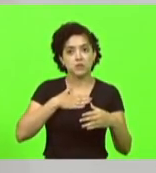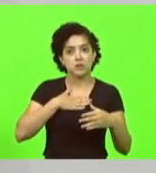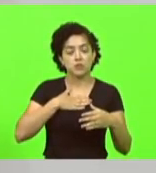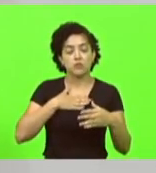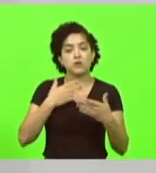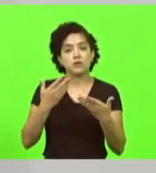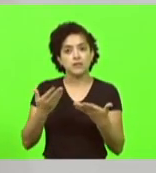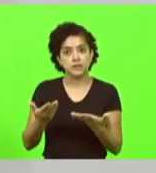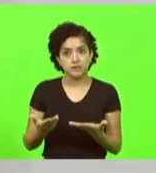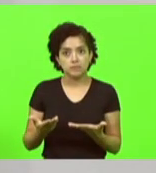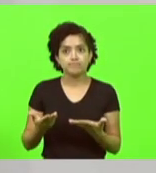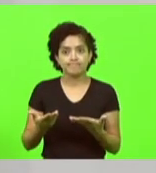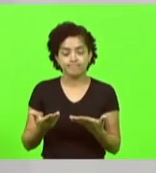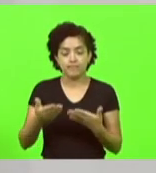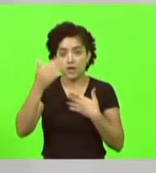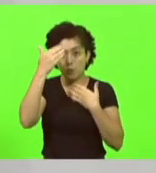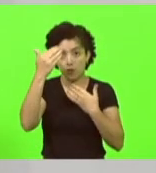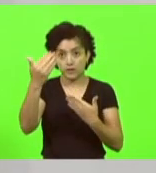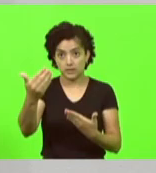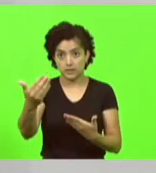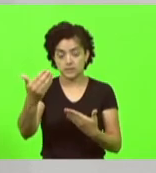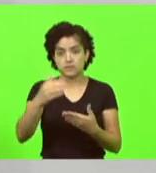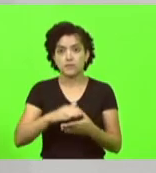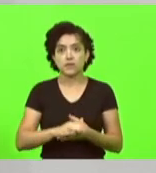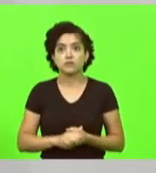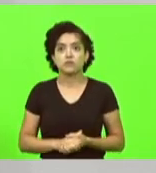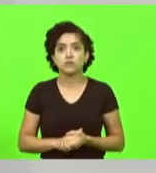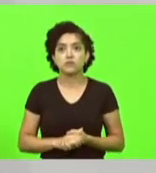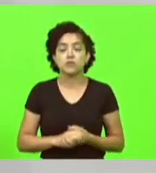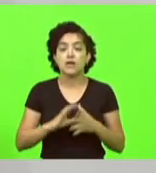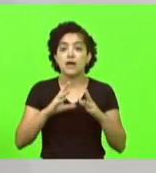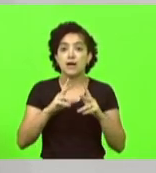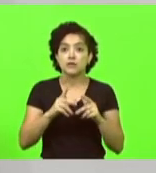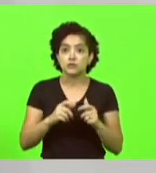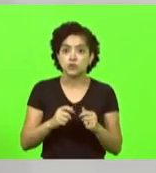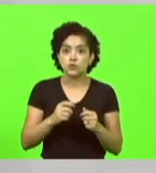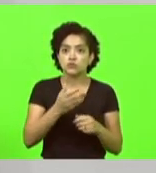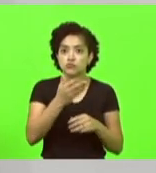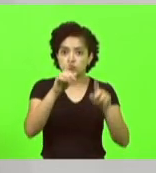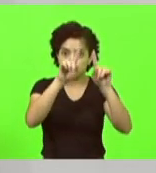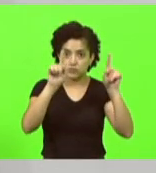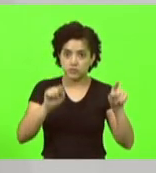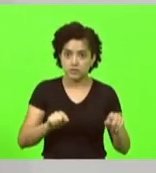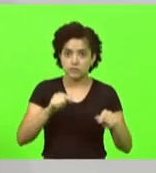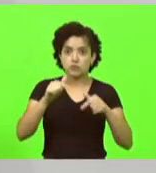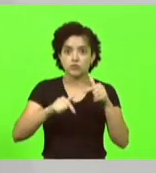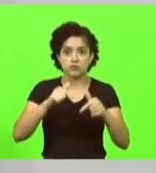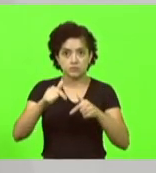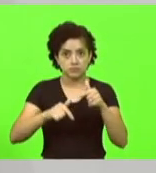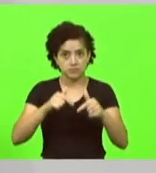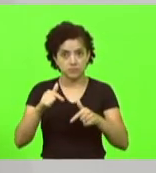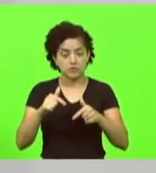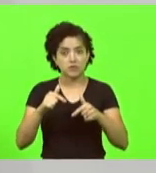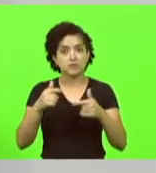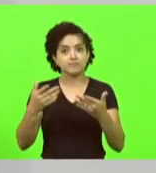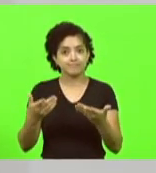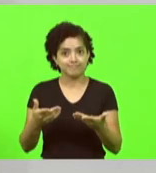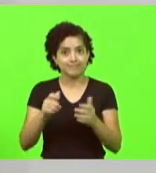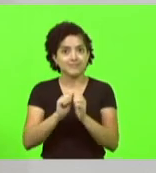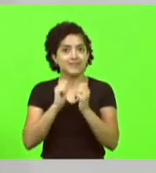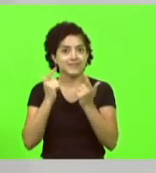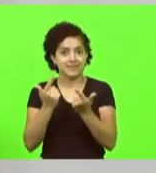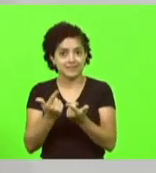aqui o meu agradecimento a todos os servidores efetivos dessa casa, aos